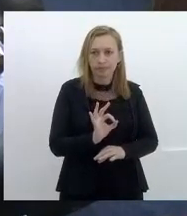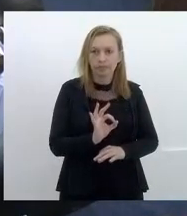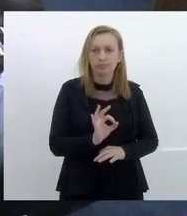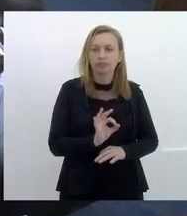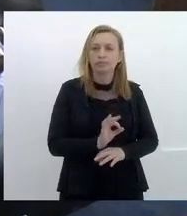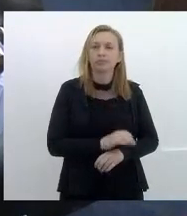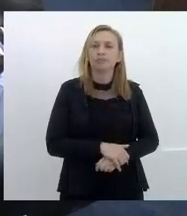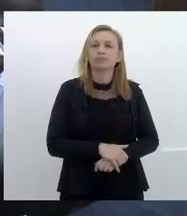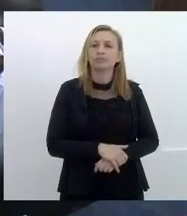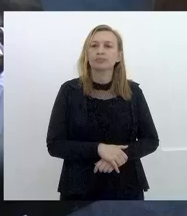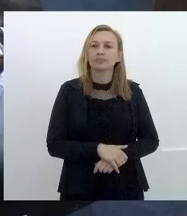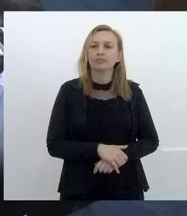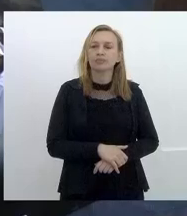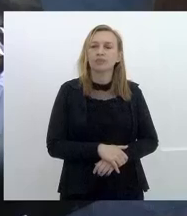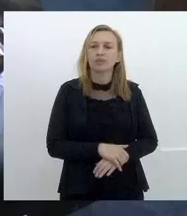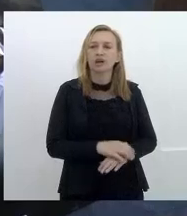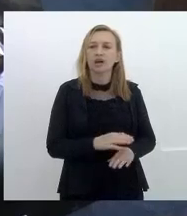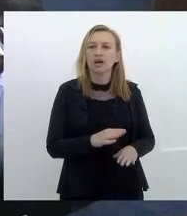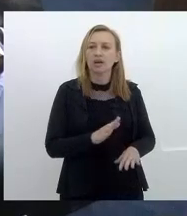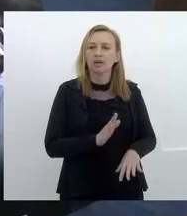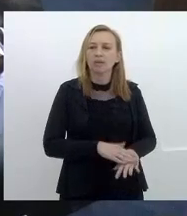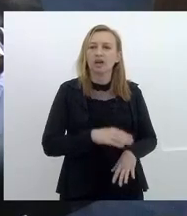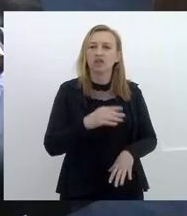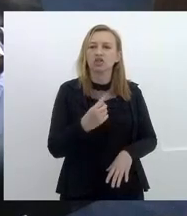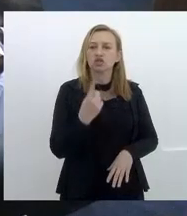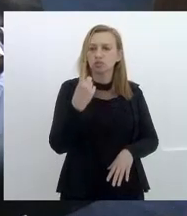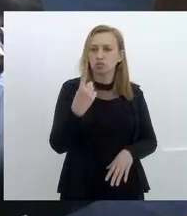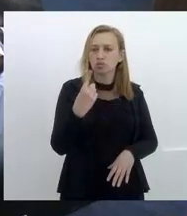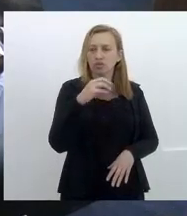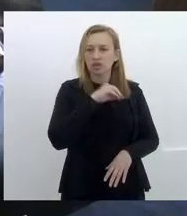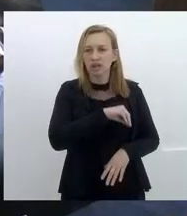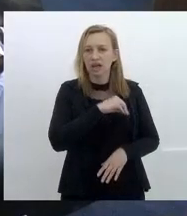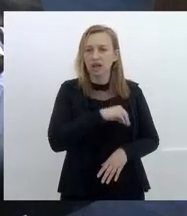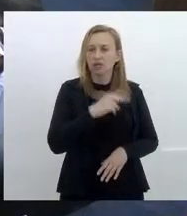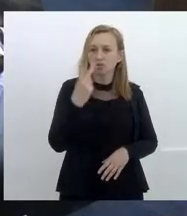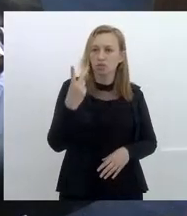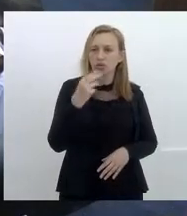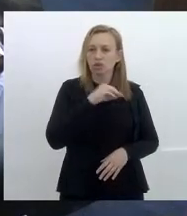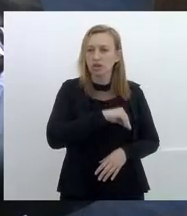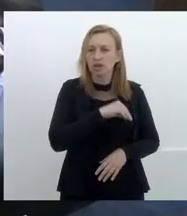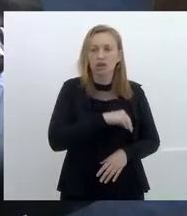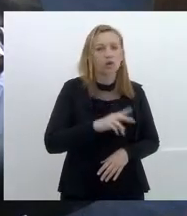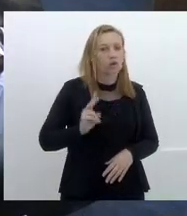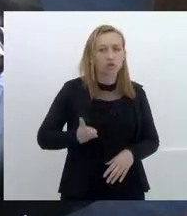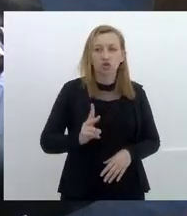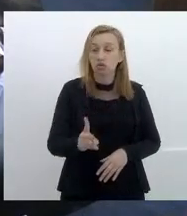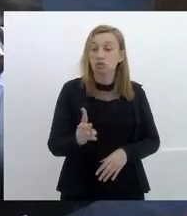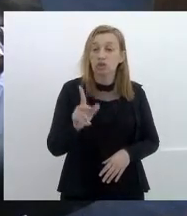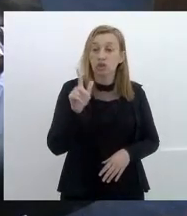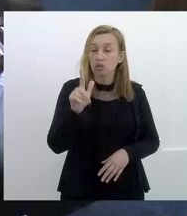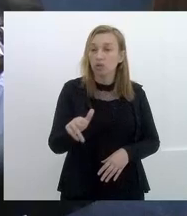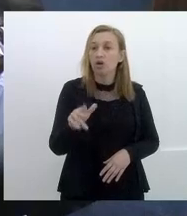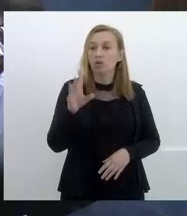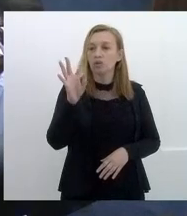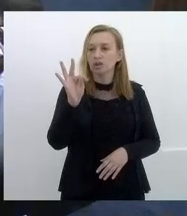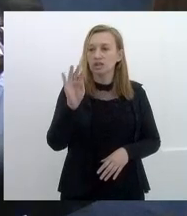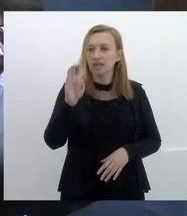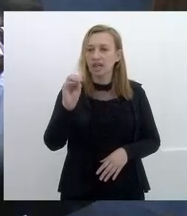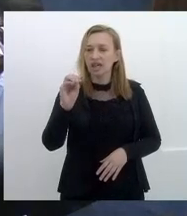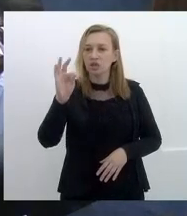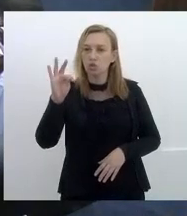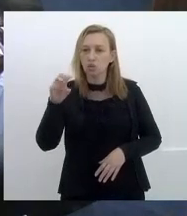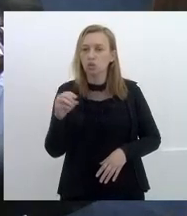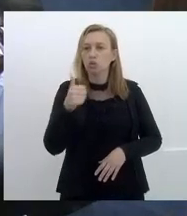tributando acima de um salário acima de dois celular nós continuamos com o mesmo teto de da Previdência como é hoje tá